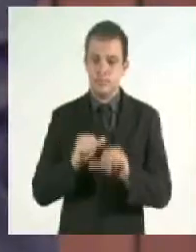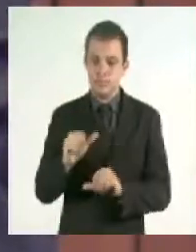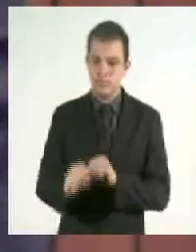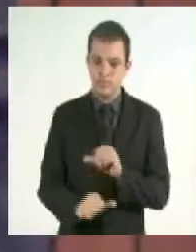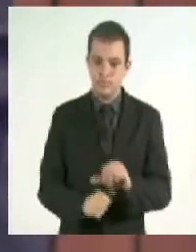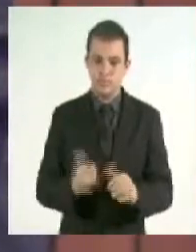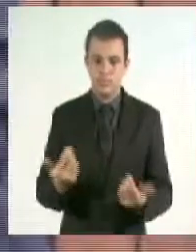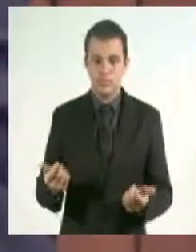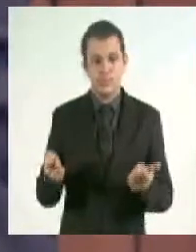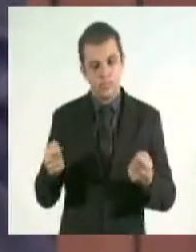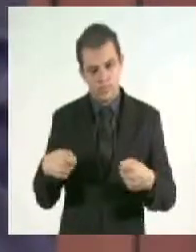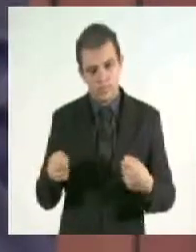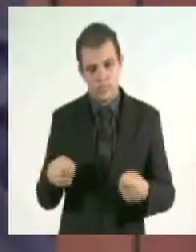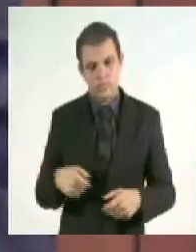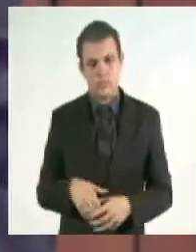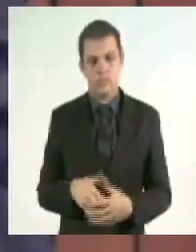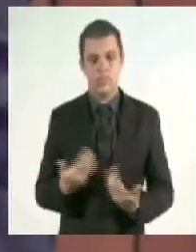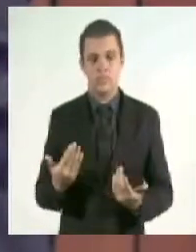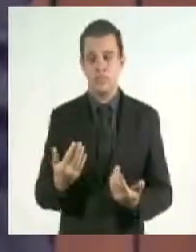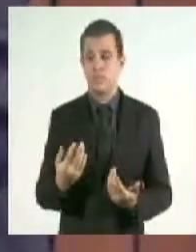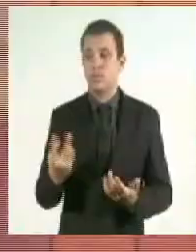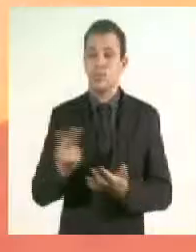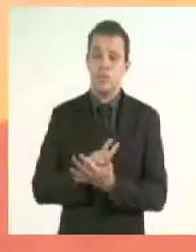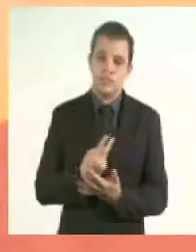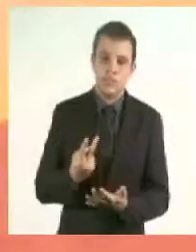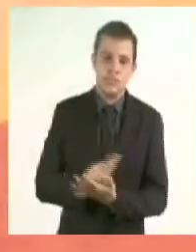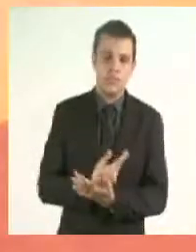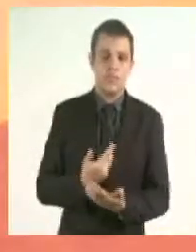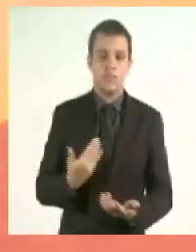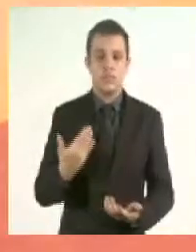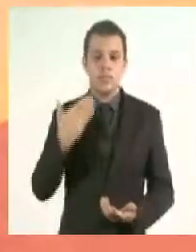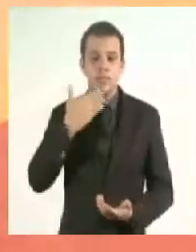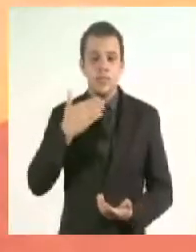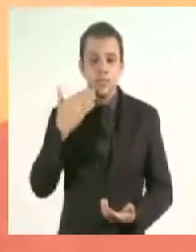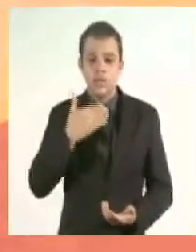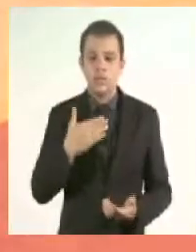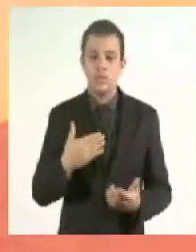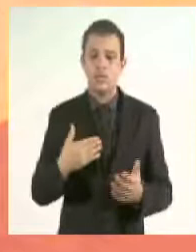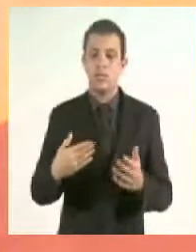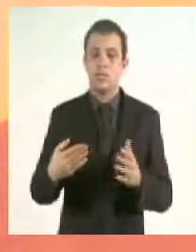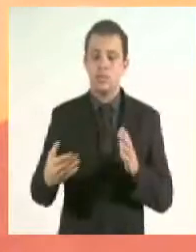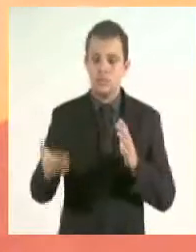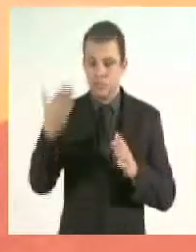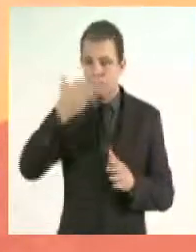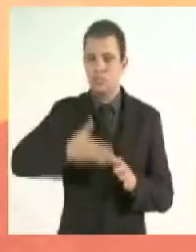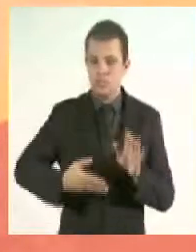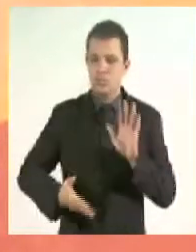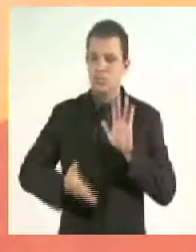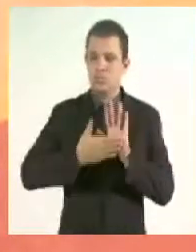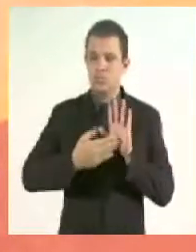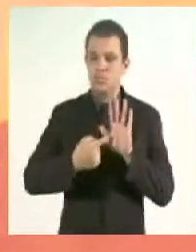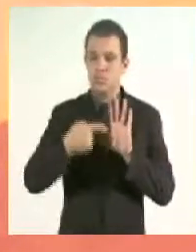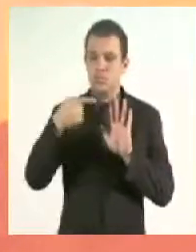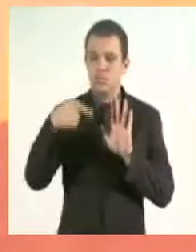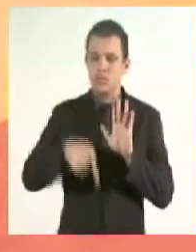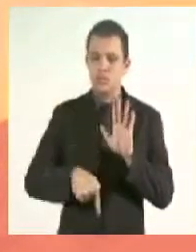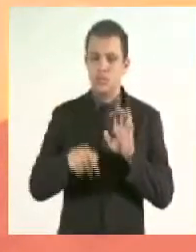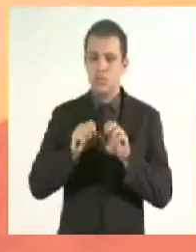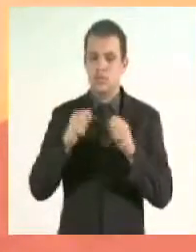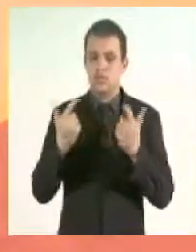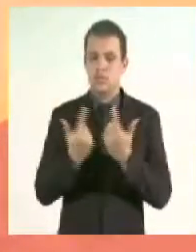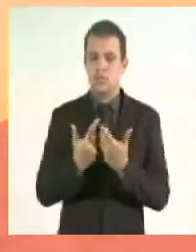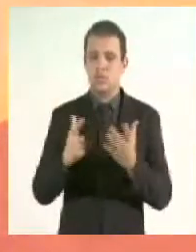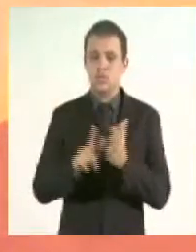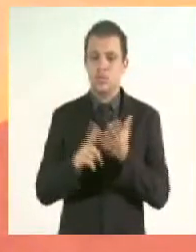as irregularidades e ilegalidades que estão acontecendo, provadas aqui nesta casa, provadas na imprensa,